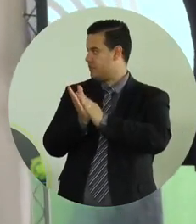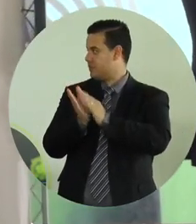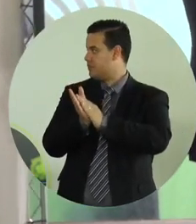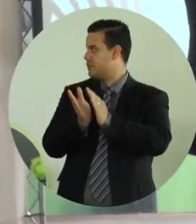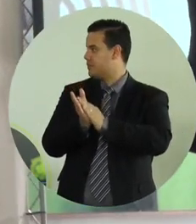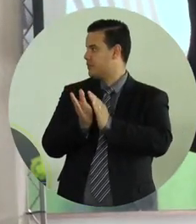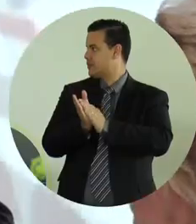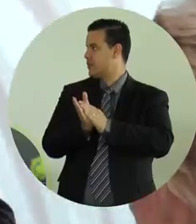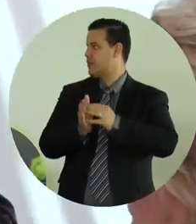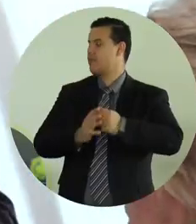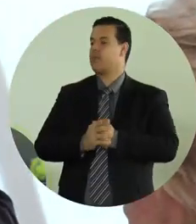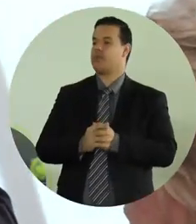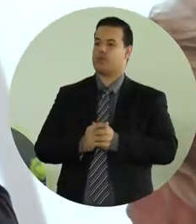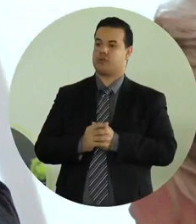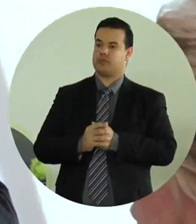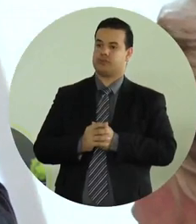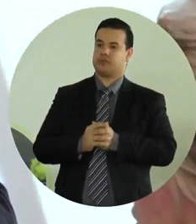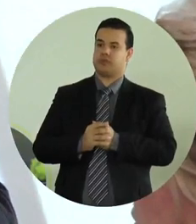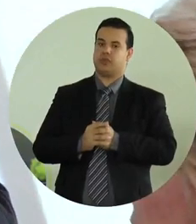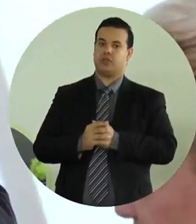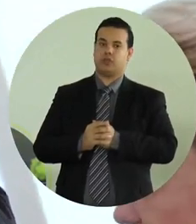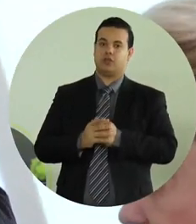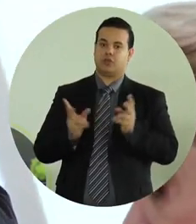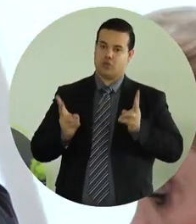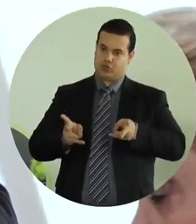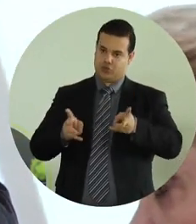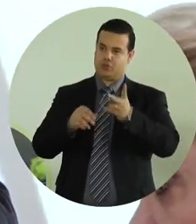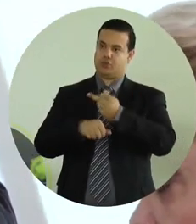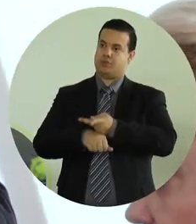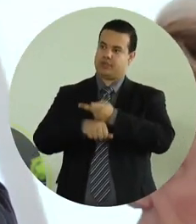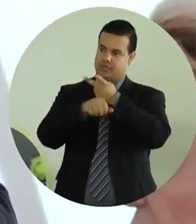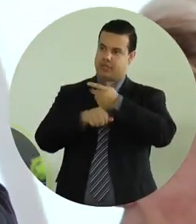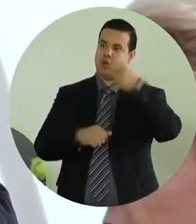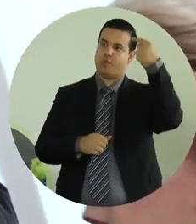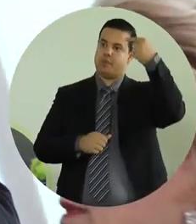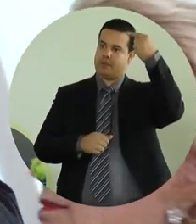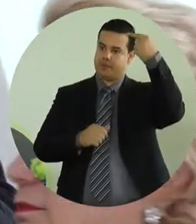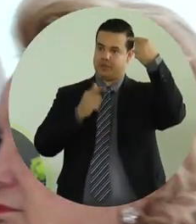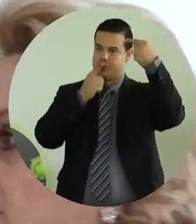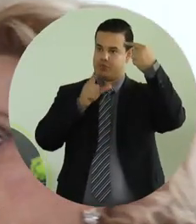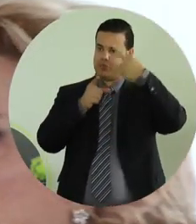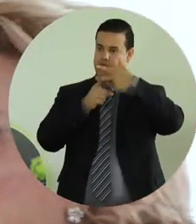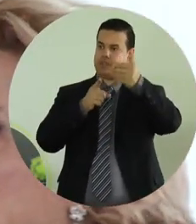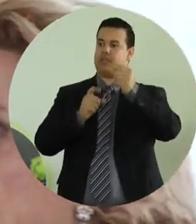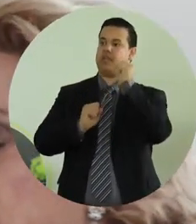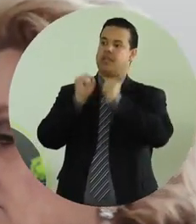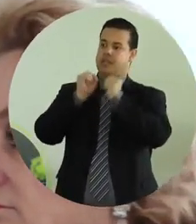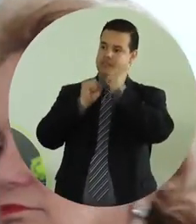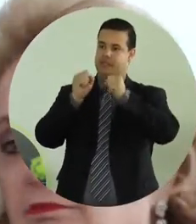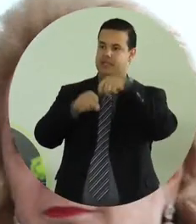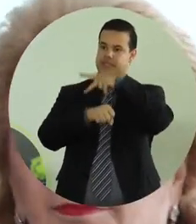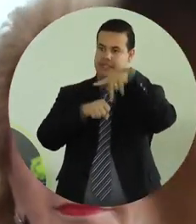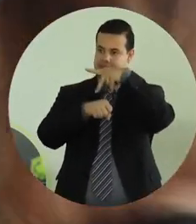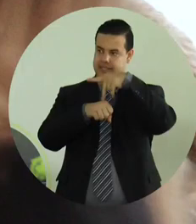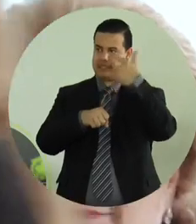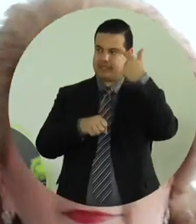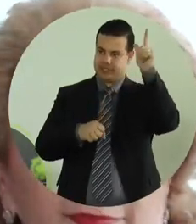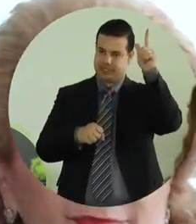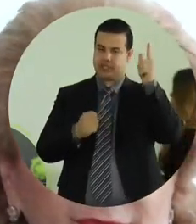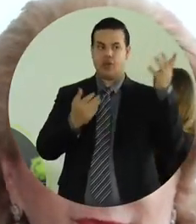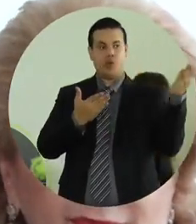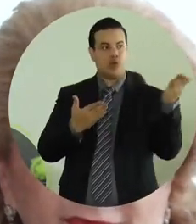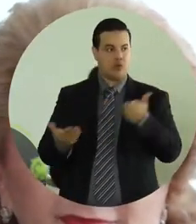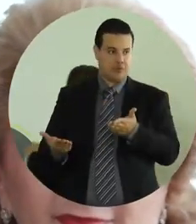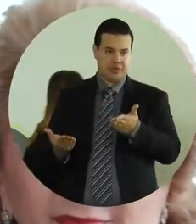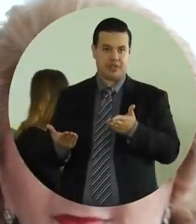Congratulations. E continuando com a entrega do troféu ao primeiro lugar na categoria Empresas Estrangeiras, chamamos para